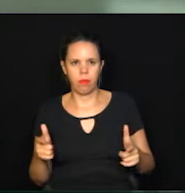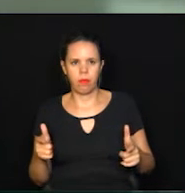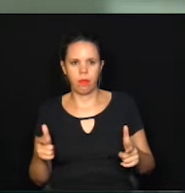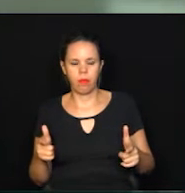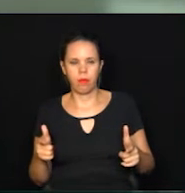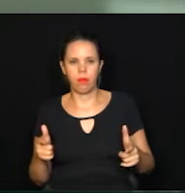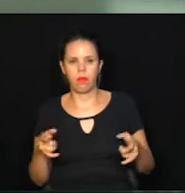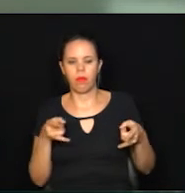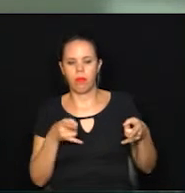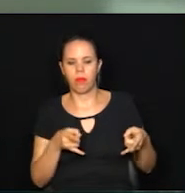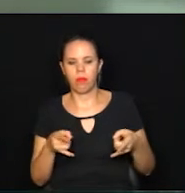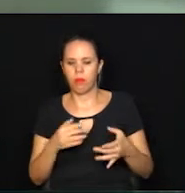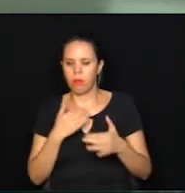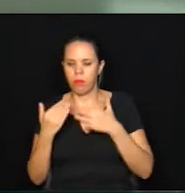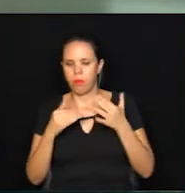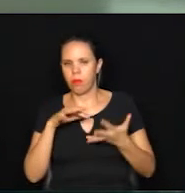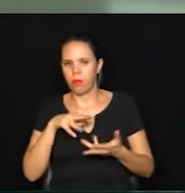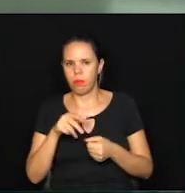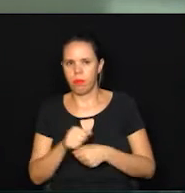do mundo.